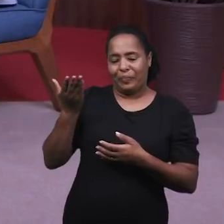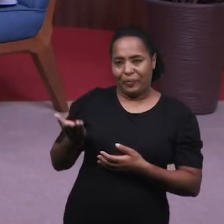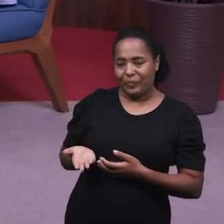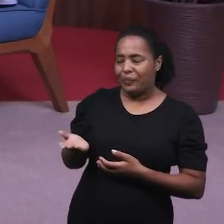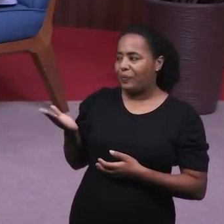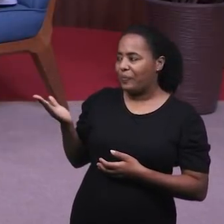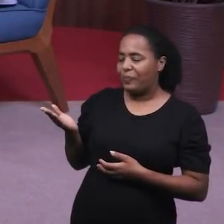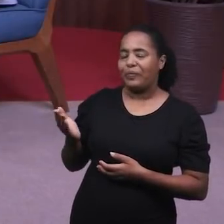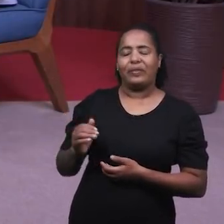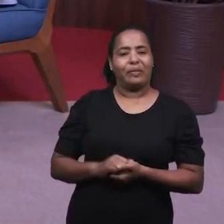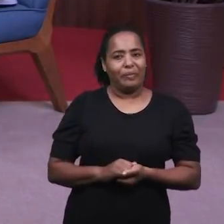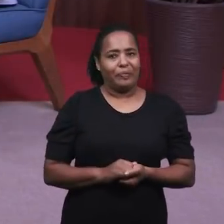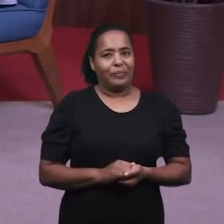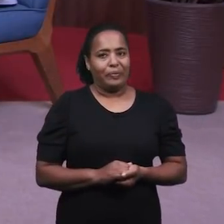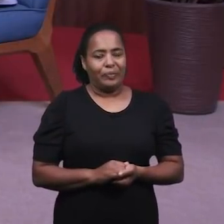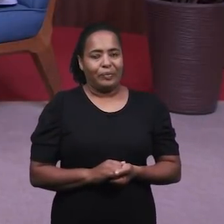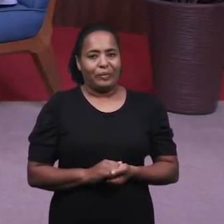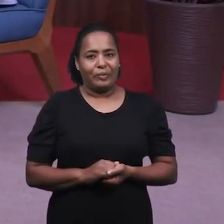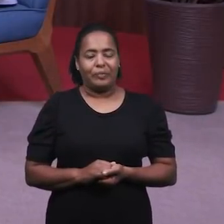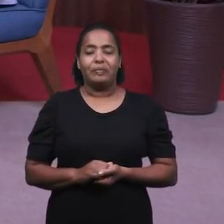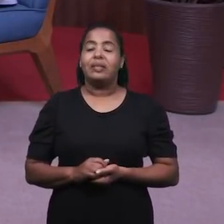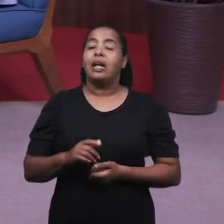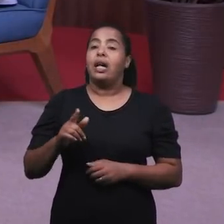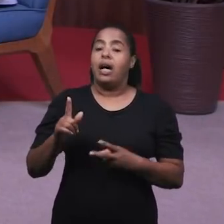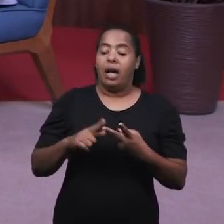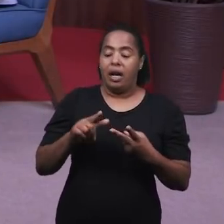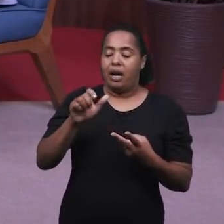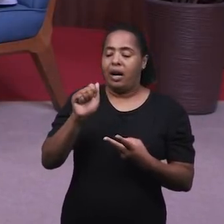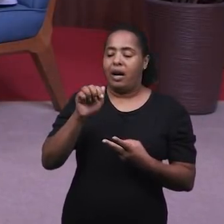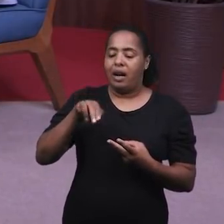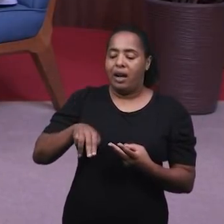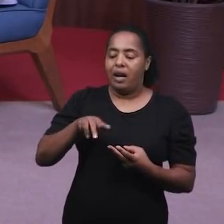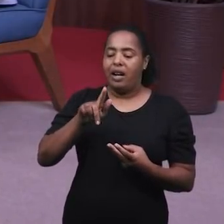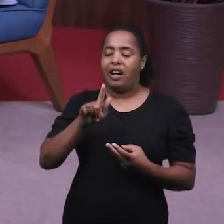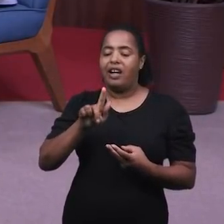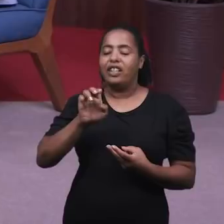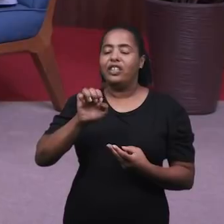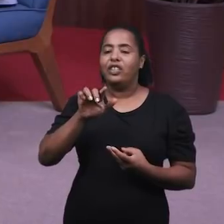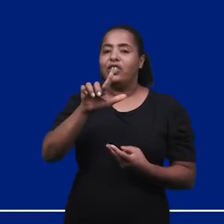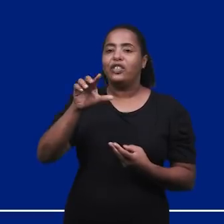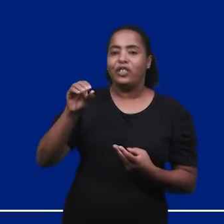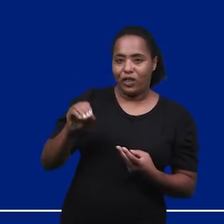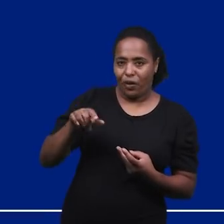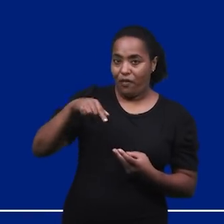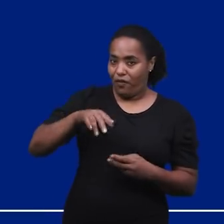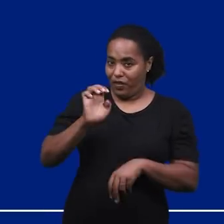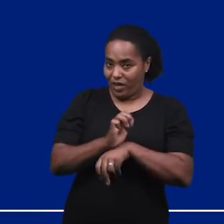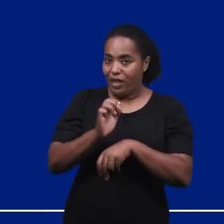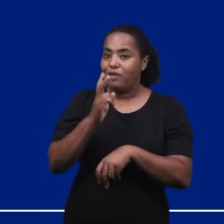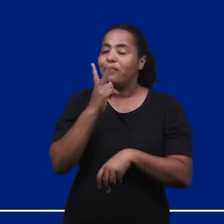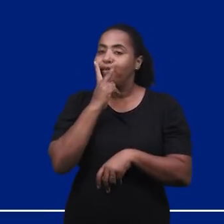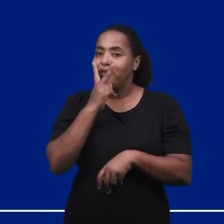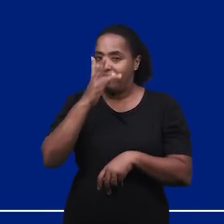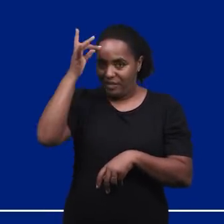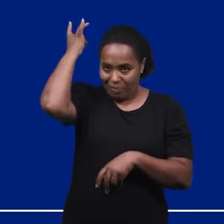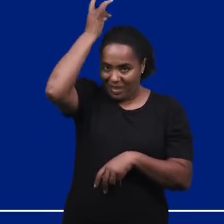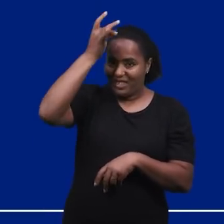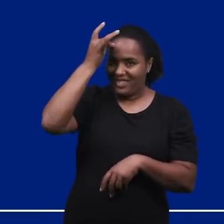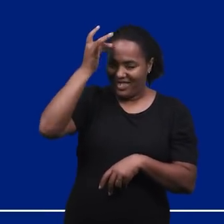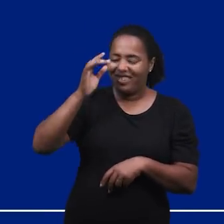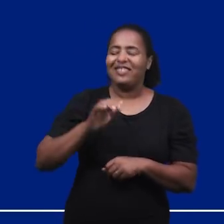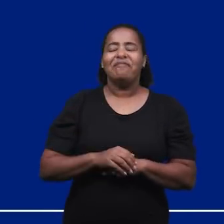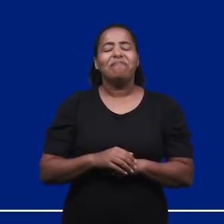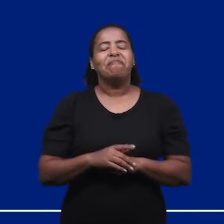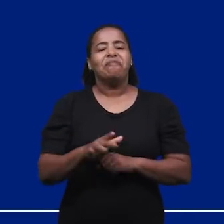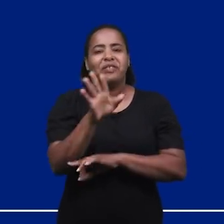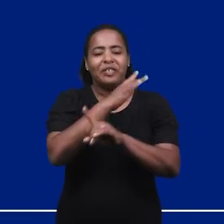Santiago Fernandes, de Anápolis, Goiás. Também Ângelo Ribeiro, de Vitória, Estado do Espírito Santo, ele diz o seguinte: o grande projeto da salvação,